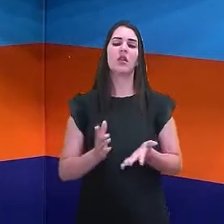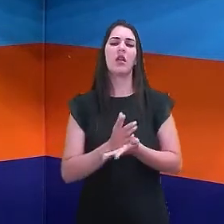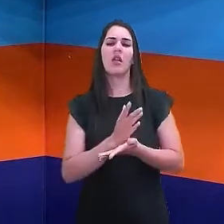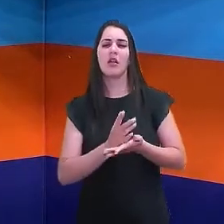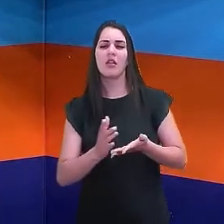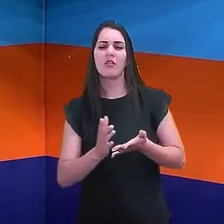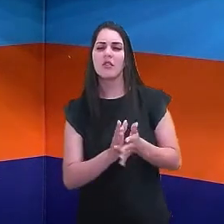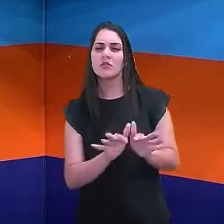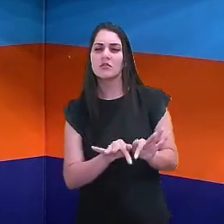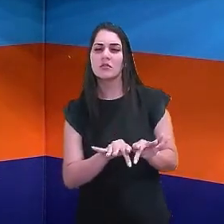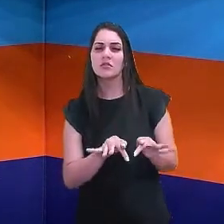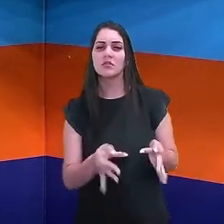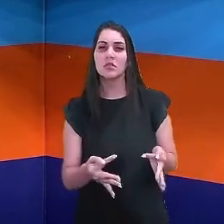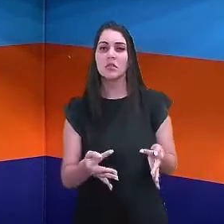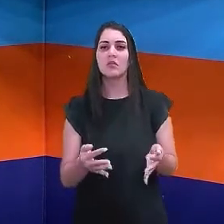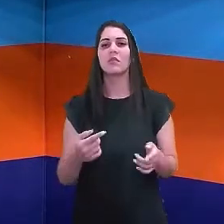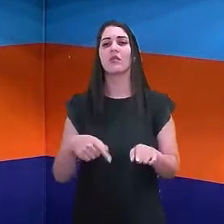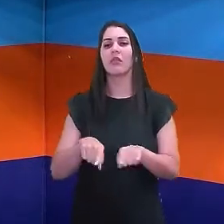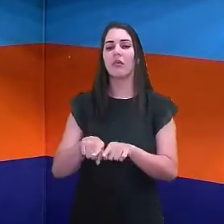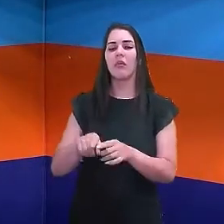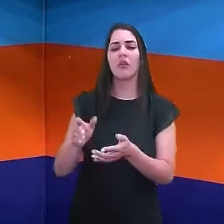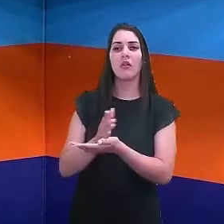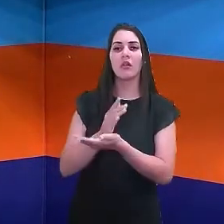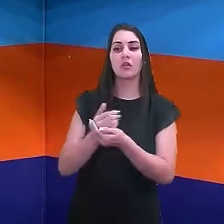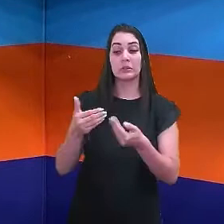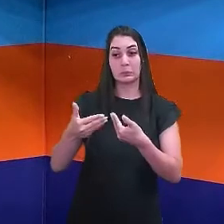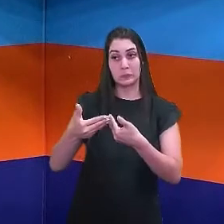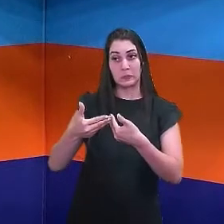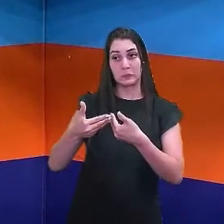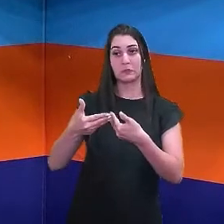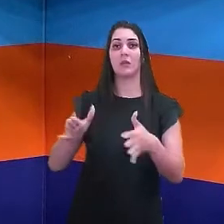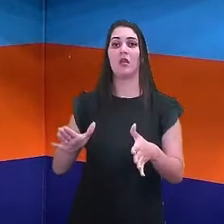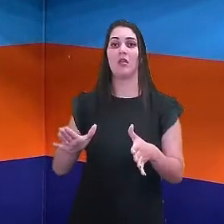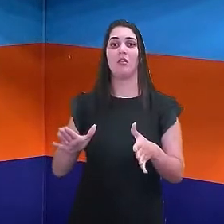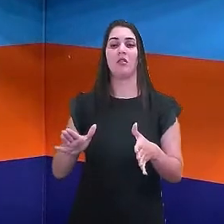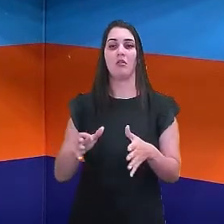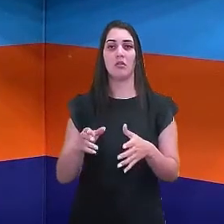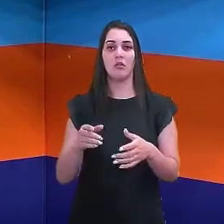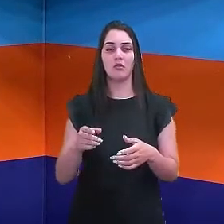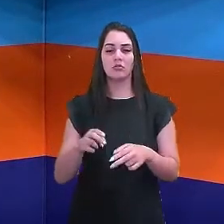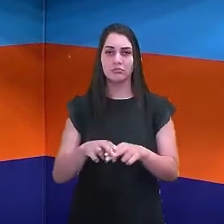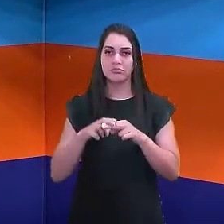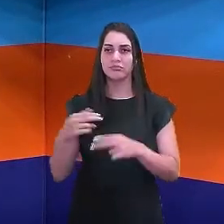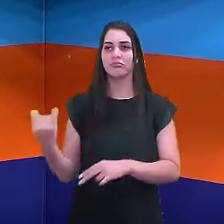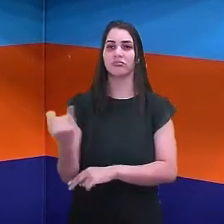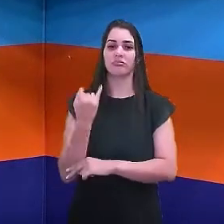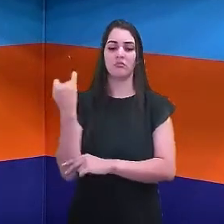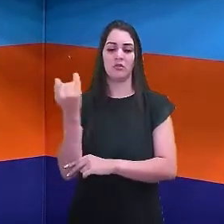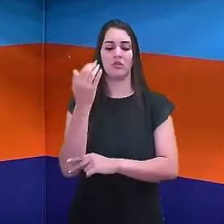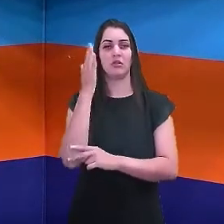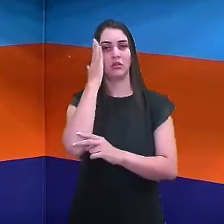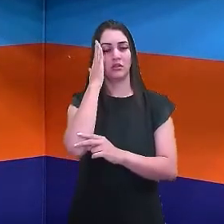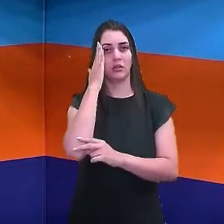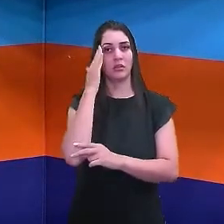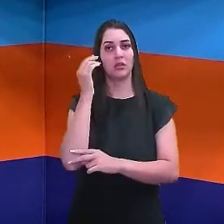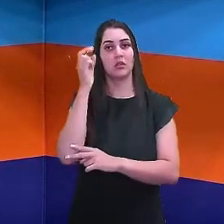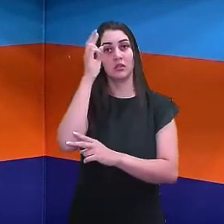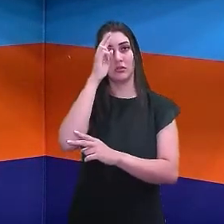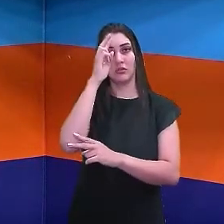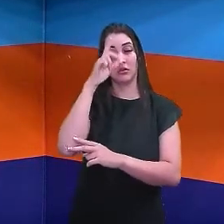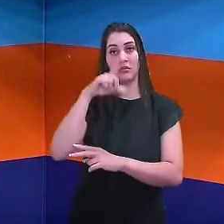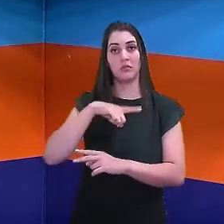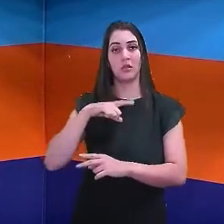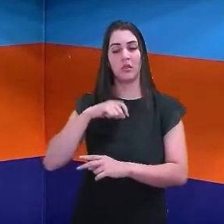às vezes bem aberto. E por isso que é importante a gente entender a história, para ter essa